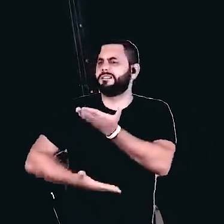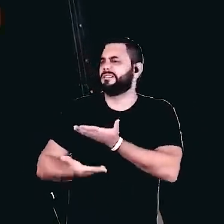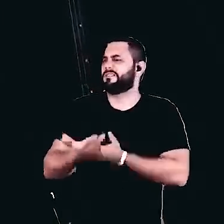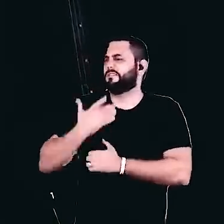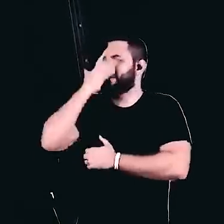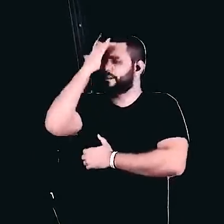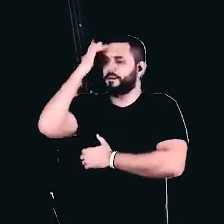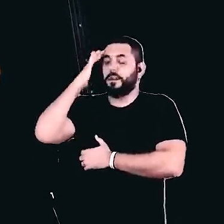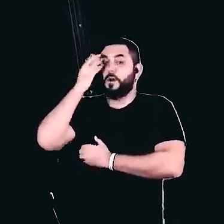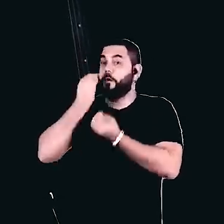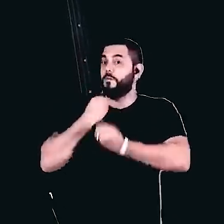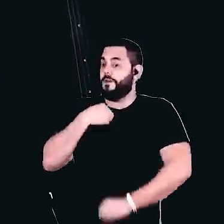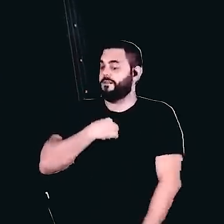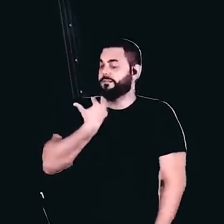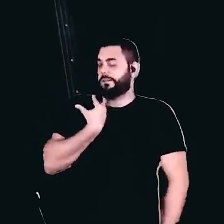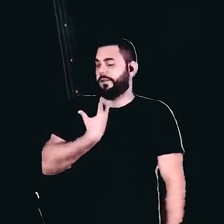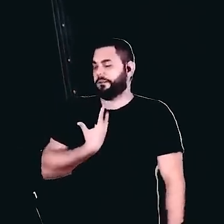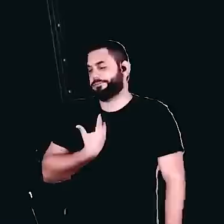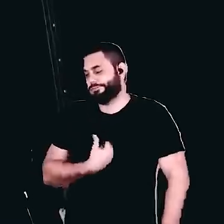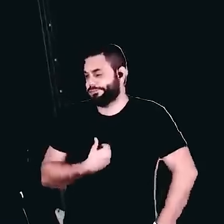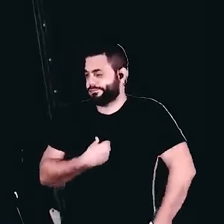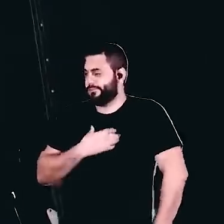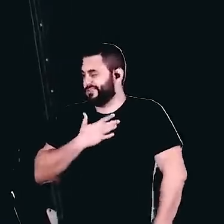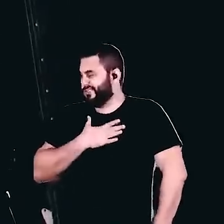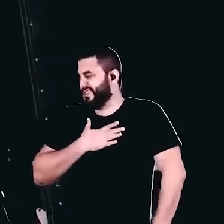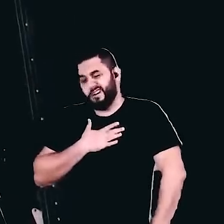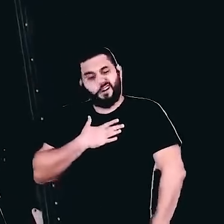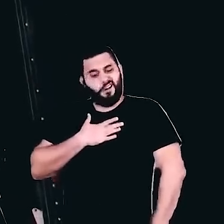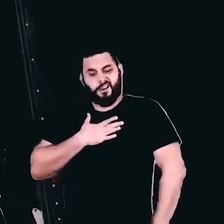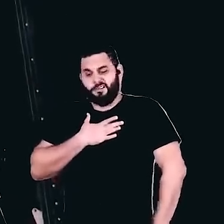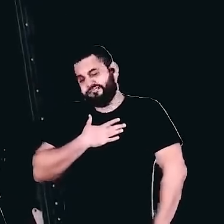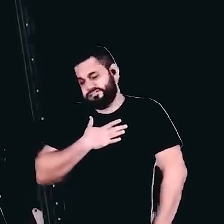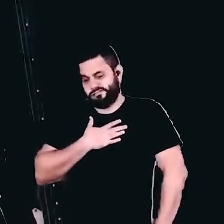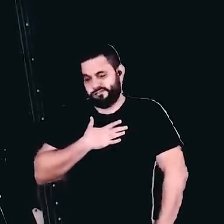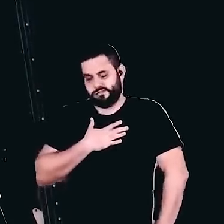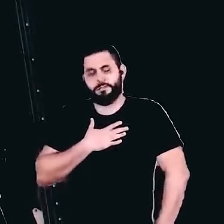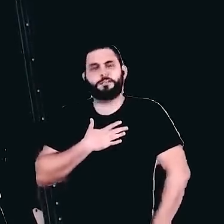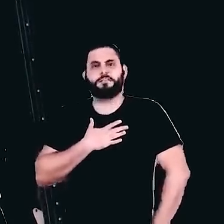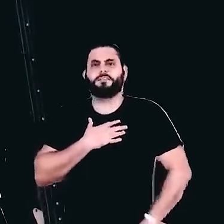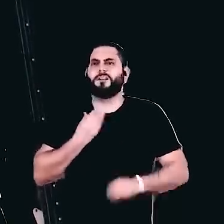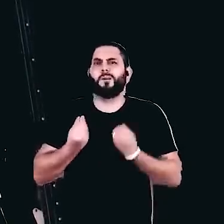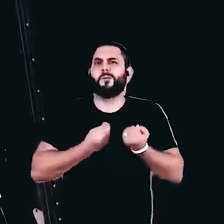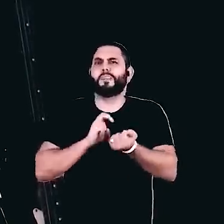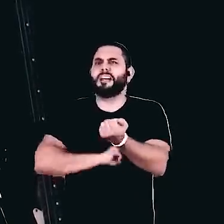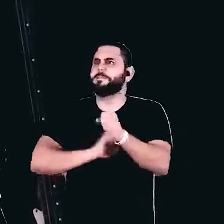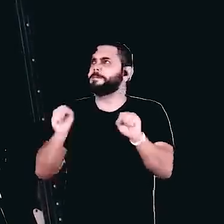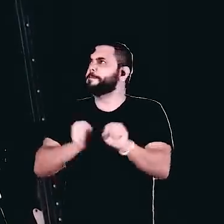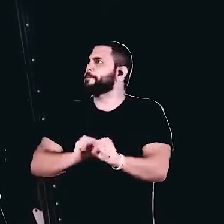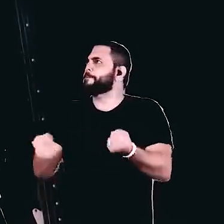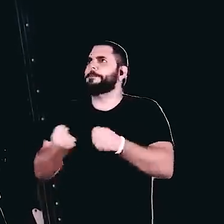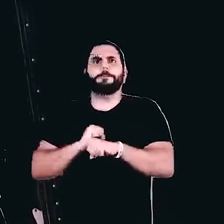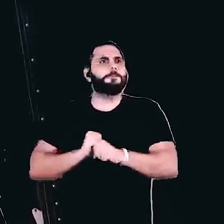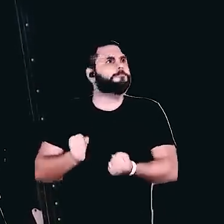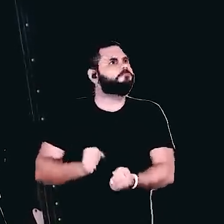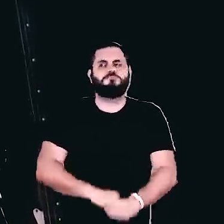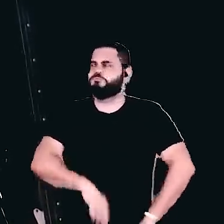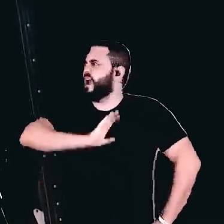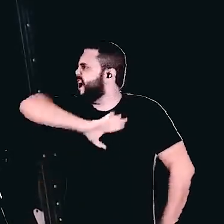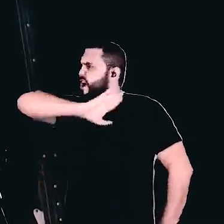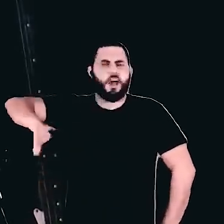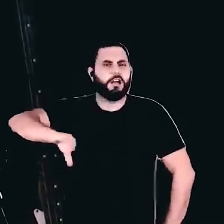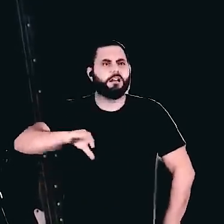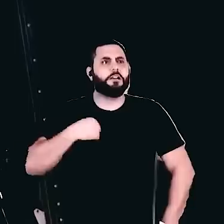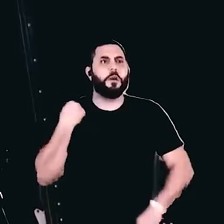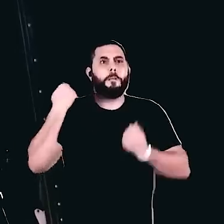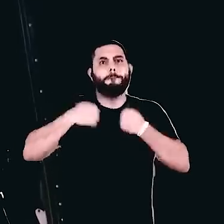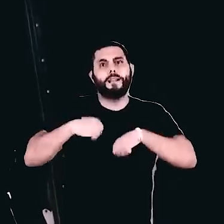da nossa exaustão, à maneira do nosso cansaço, à maneira da nossa irritabilidade, à maneira do nosso estresse, quando nós